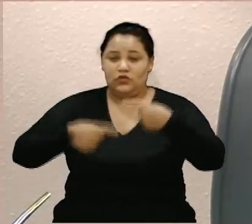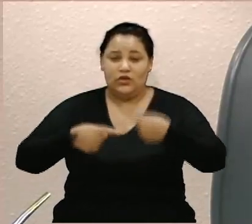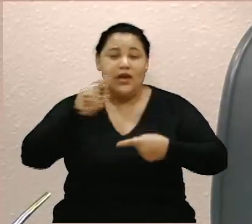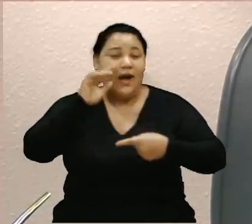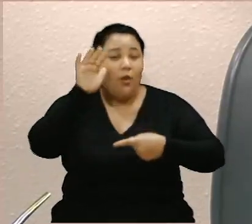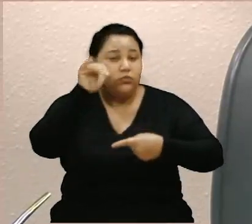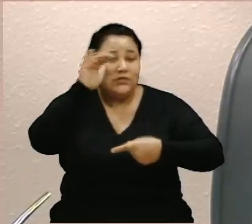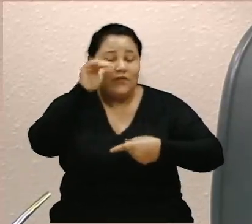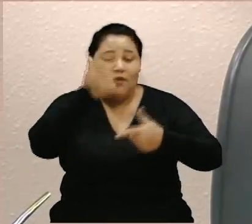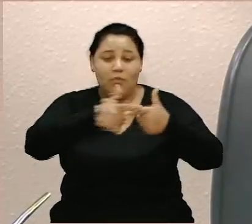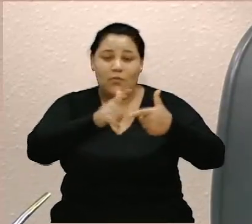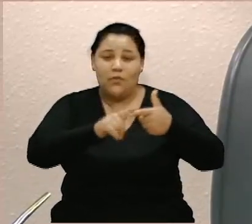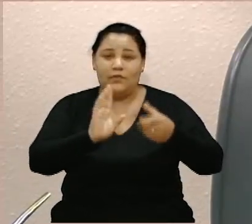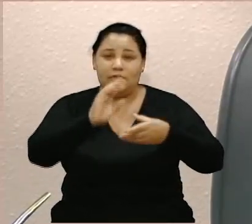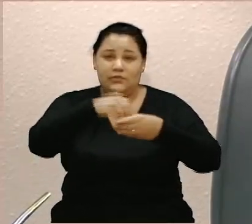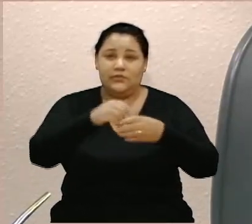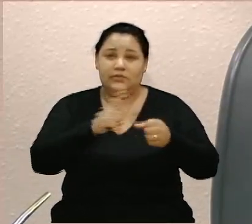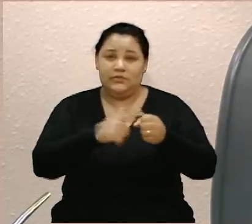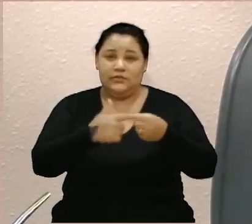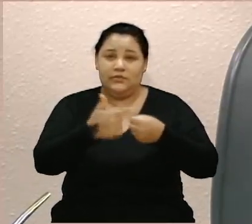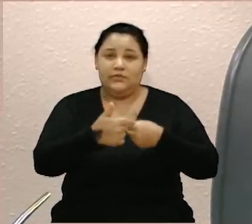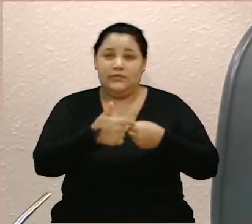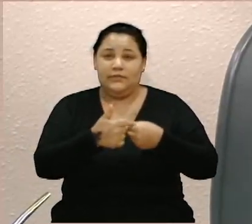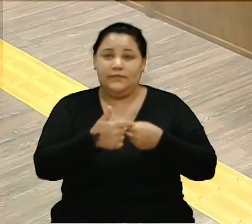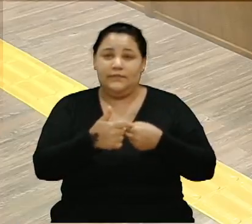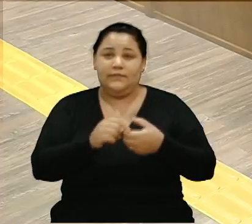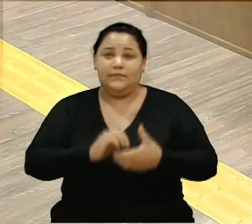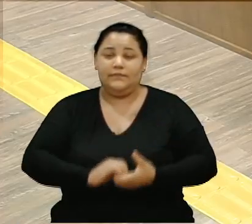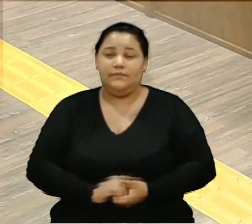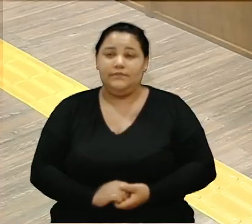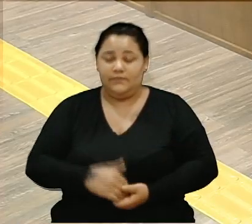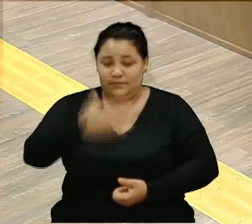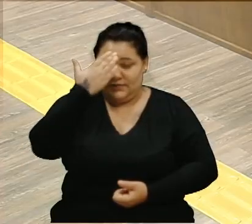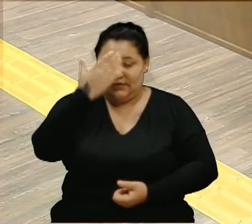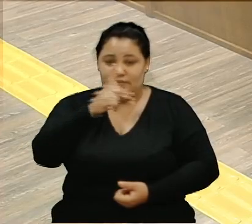nossa cidade e agir sobre eles de forma preventiva. Obrigada, presidente. Obrigado.